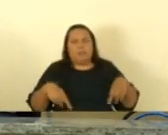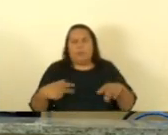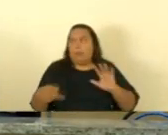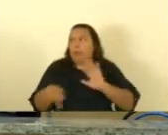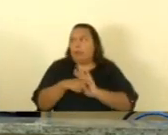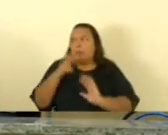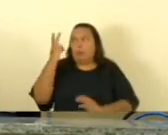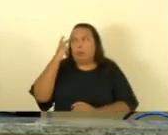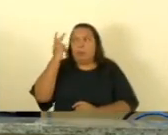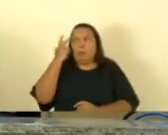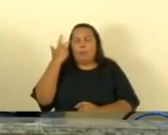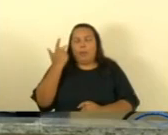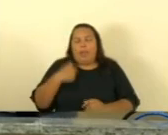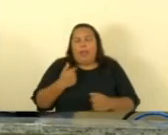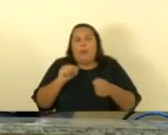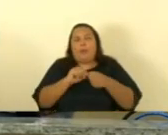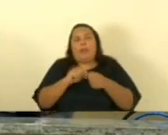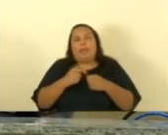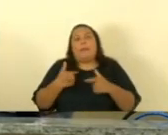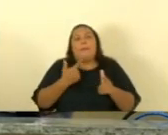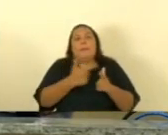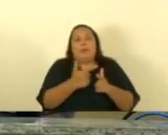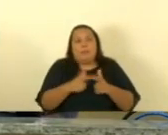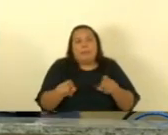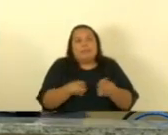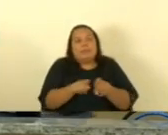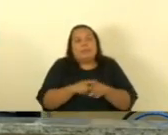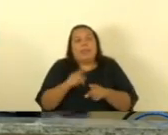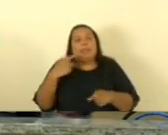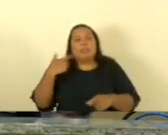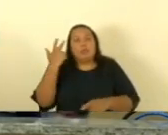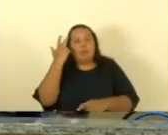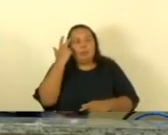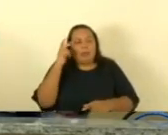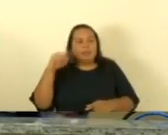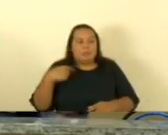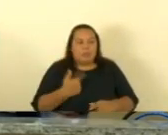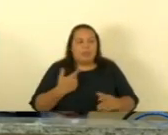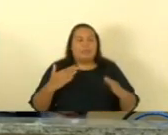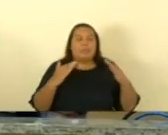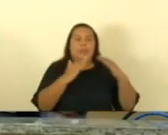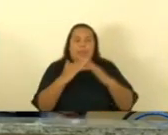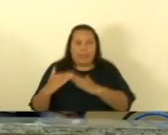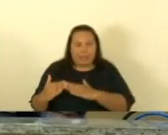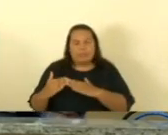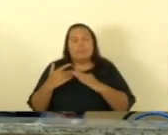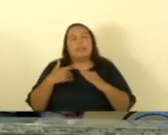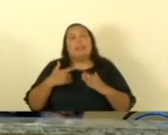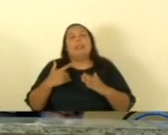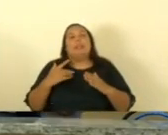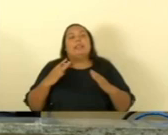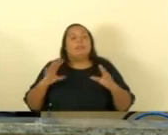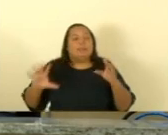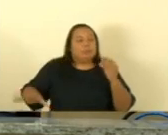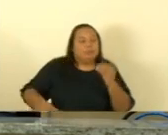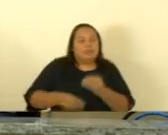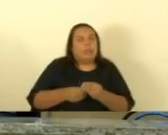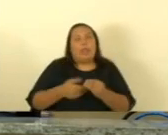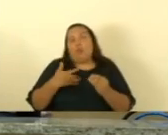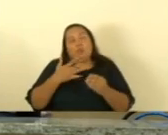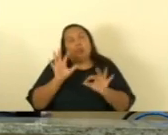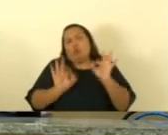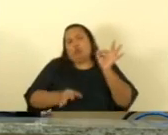comuns, têm os seus problemas também, como todos nós, dentro de casa. Somando tudo isso, não é que